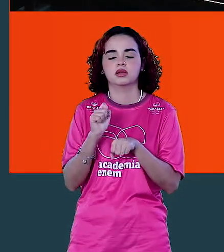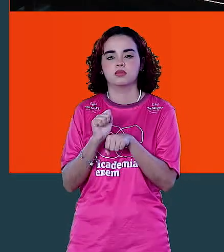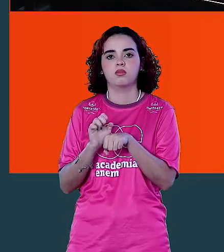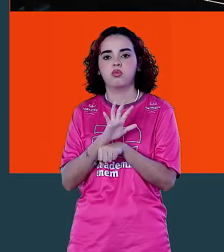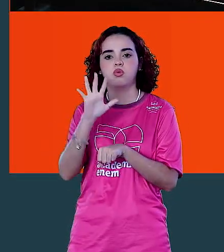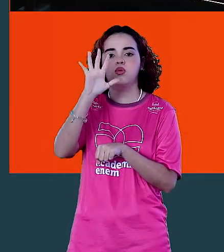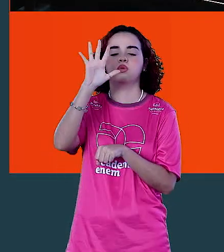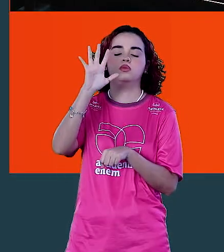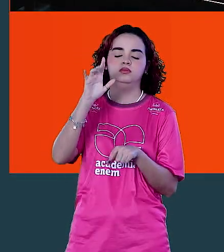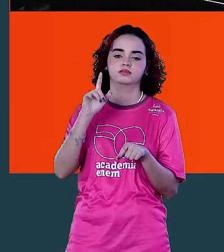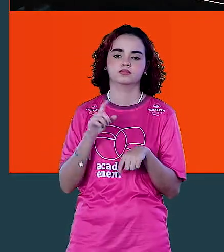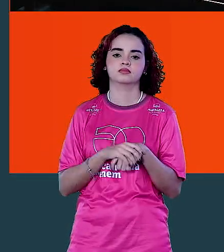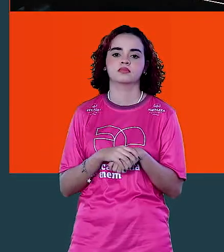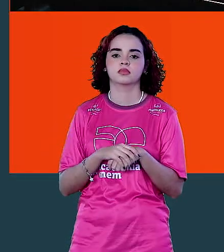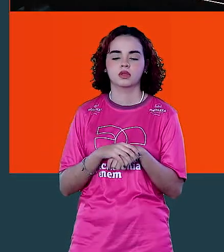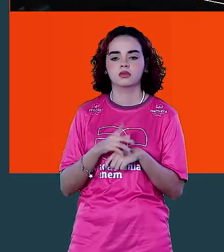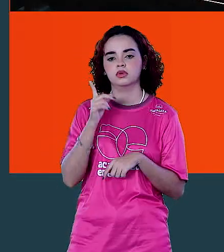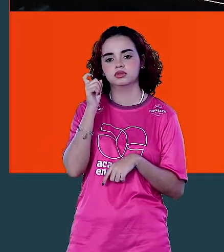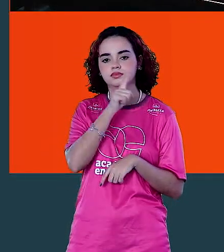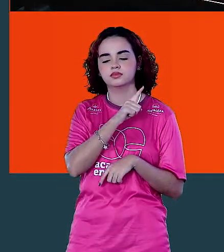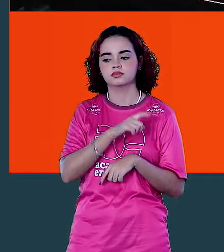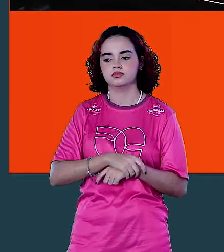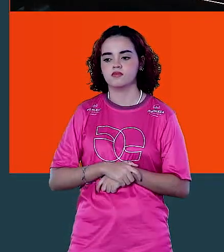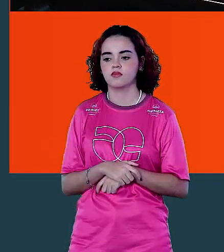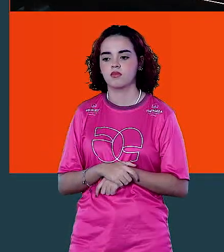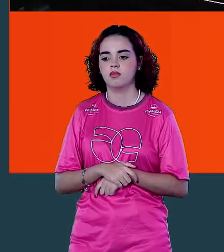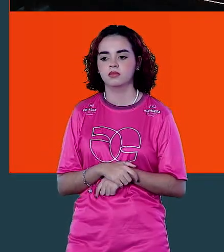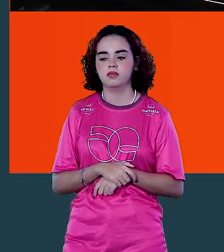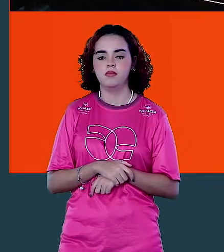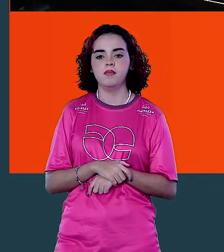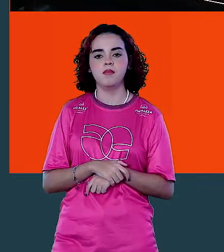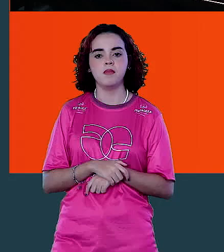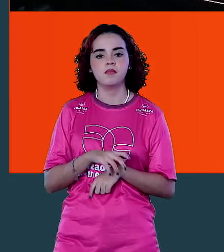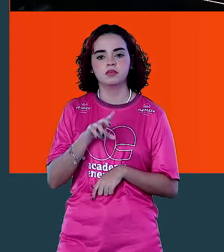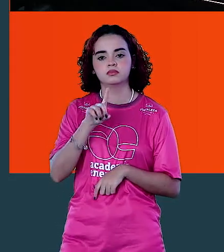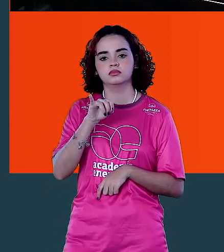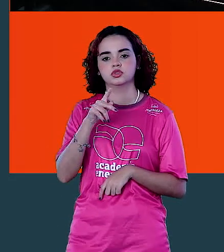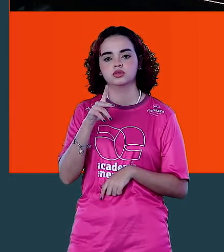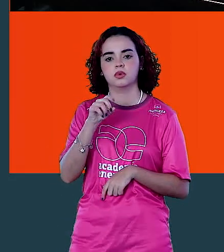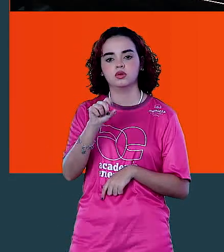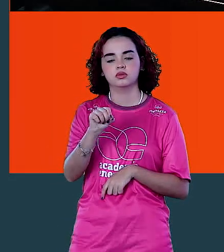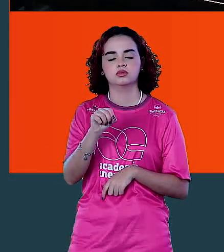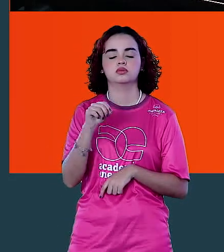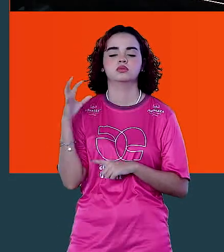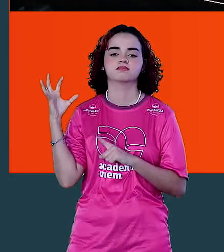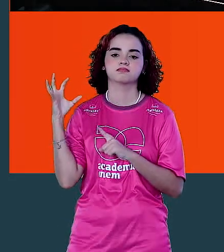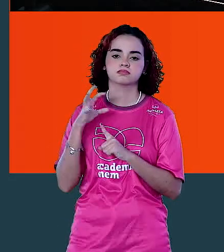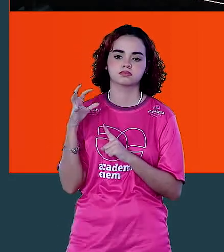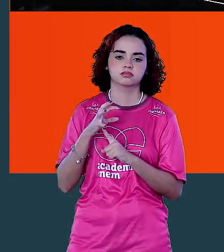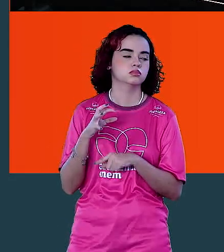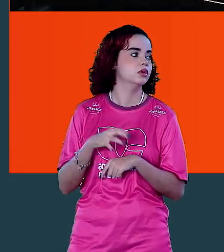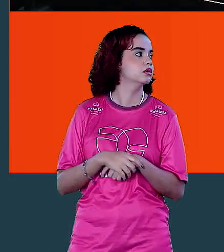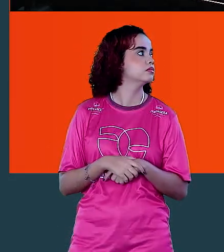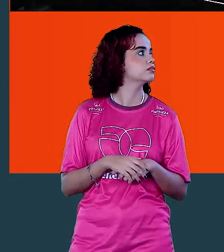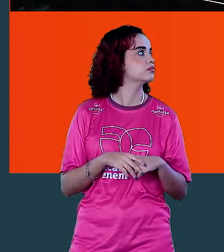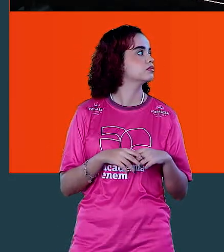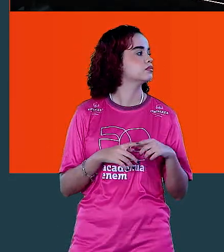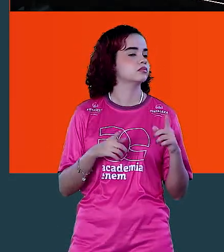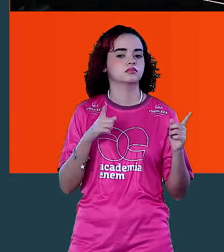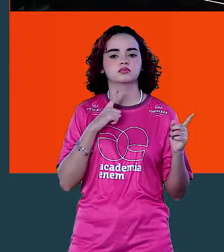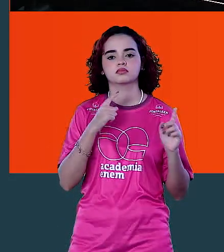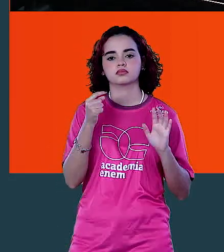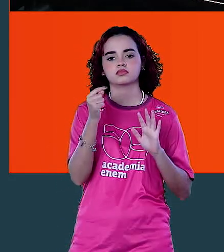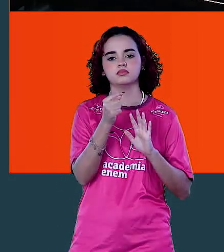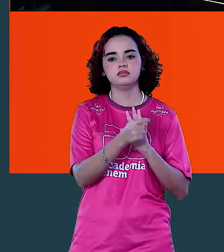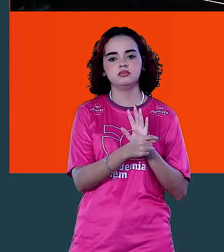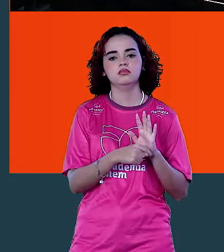ponto de fusão aumenta, é mais difícil. Começar pela dipolo induzido. Pessoal, existem outros pontos aí, depois eu